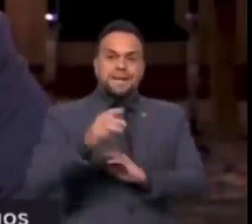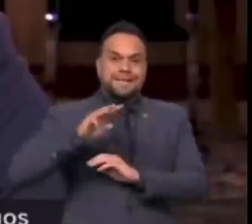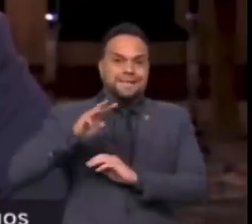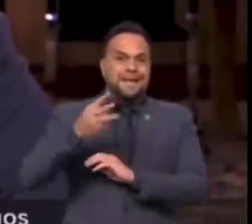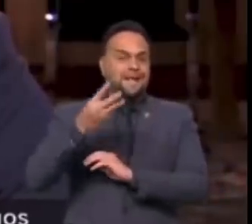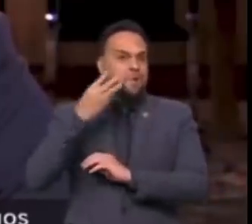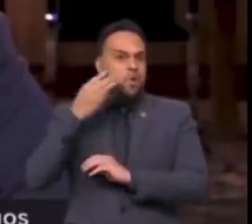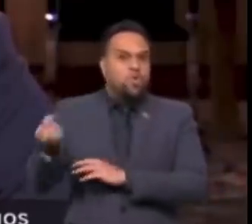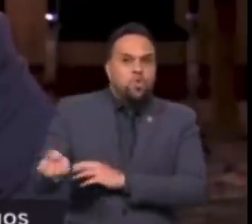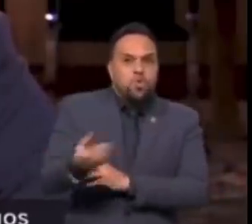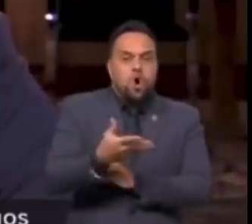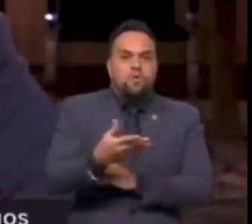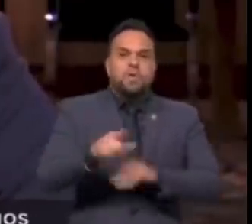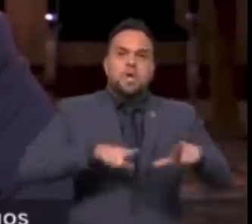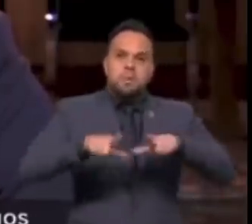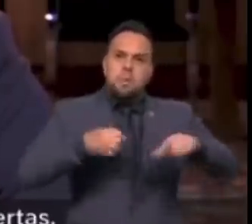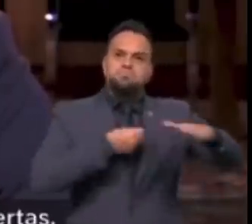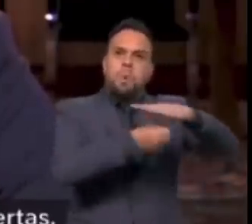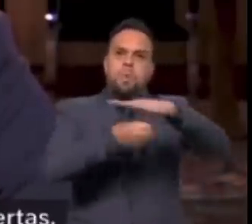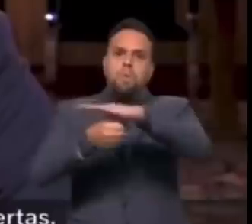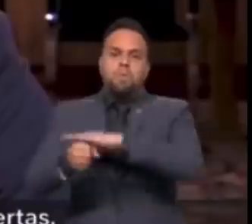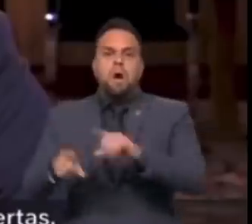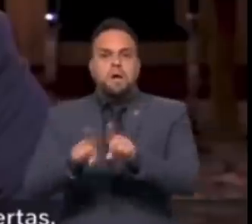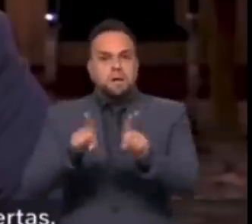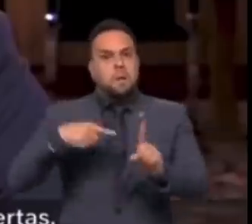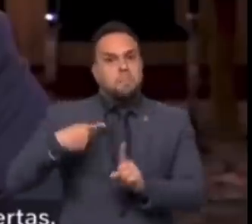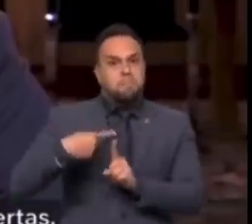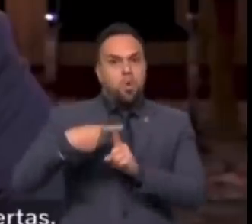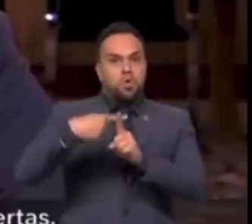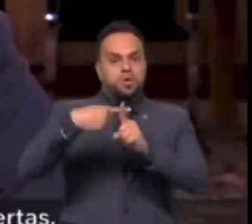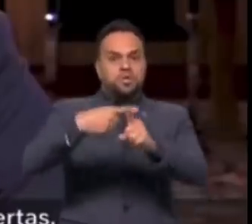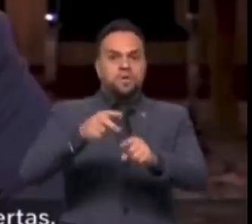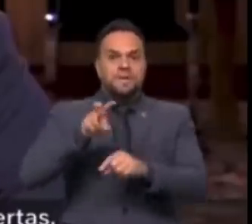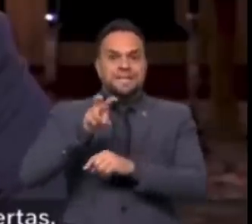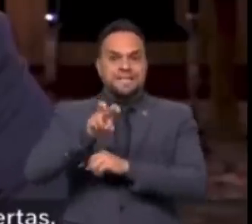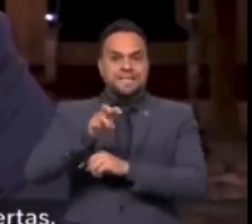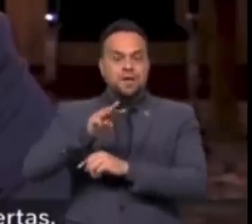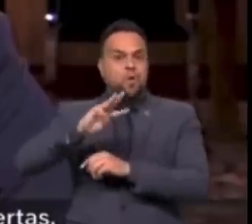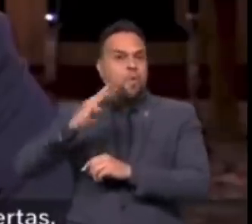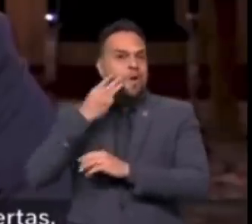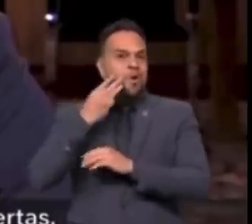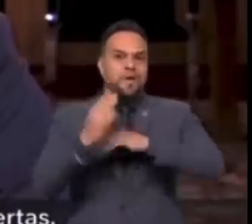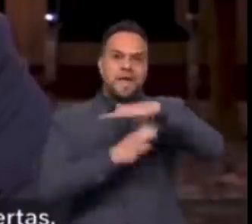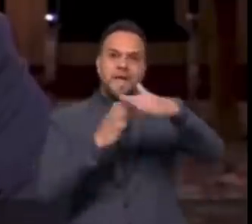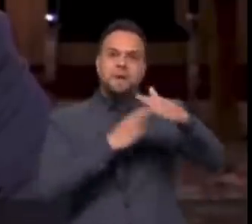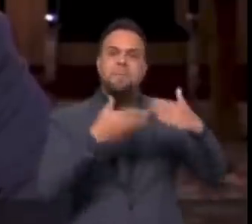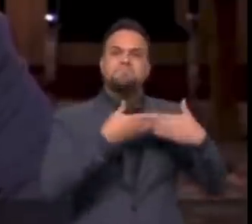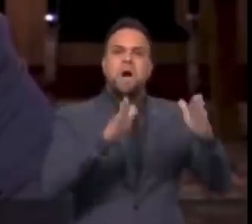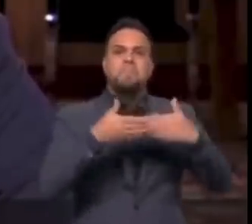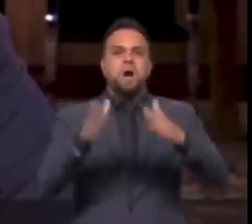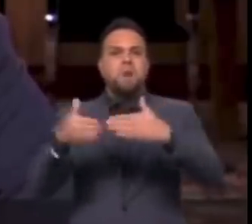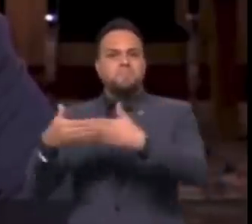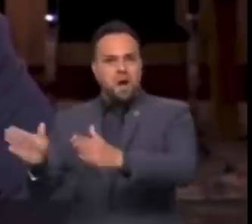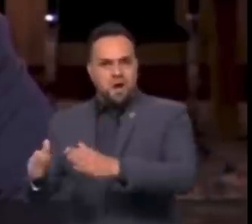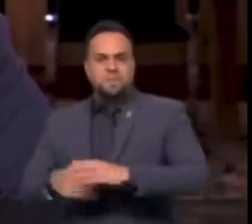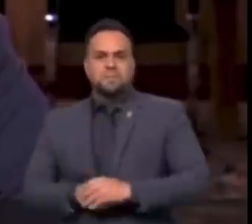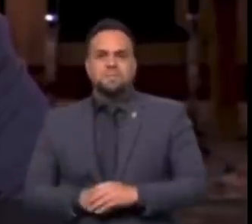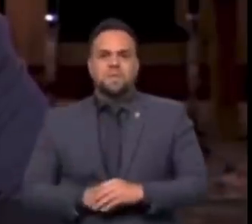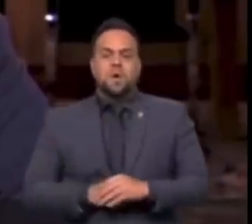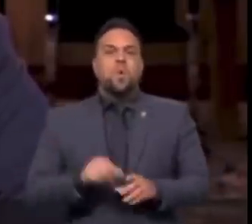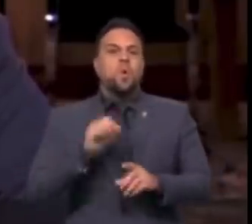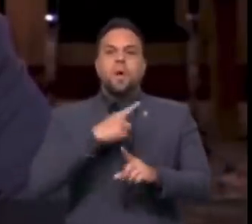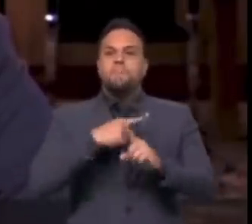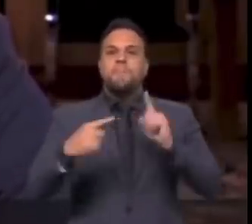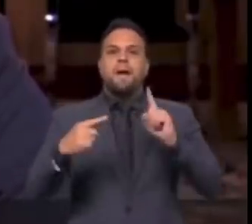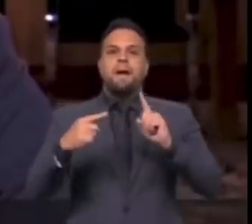saldo de três milhões de novos empregos e saldo também positivo de cinco milhões de empresas abertas interrompendo uma